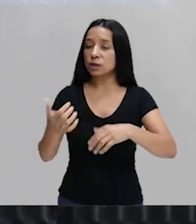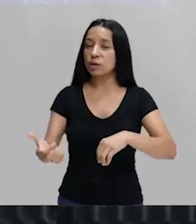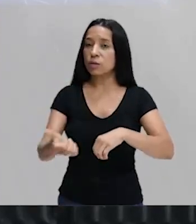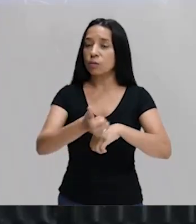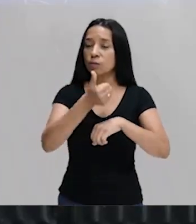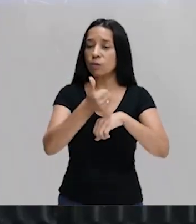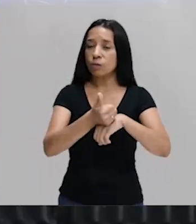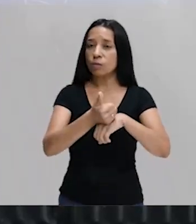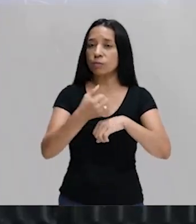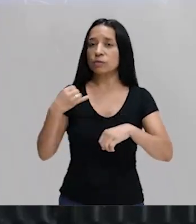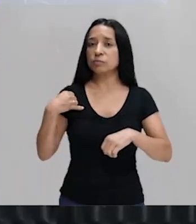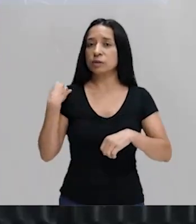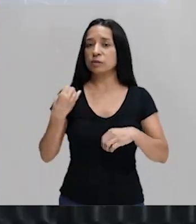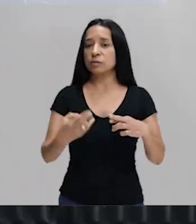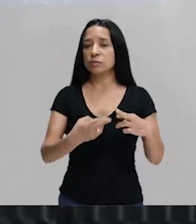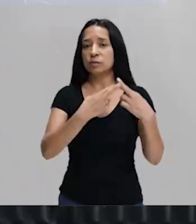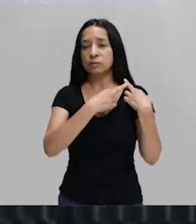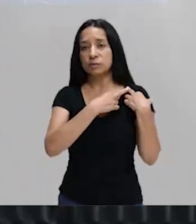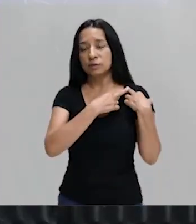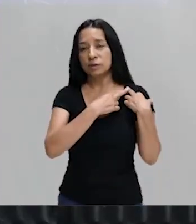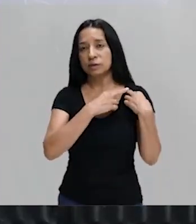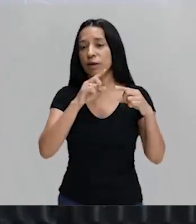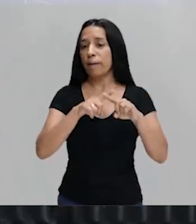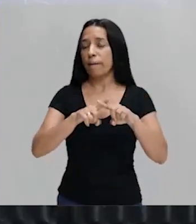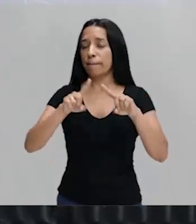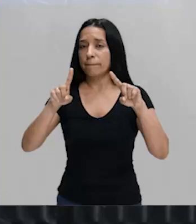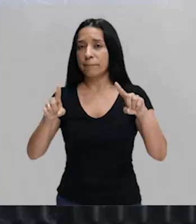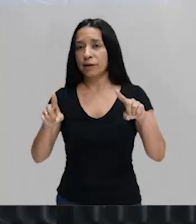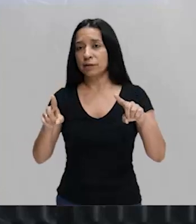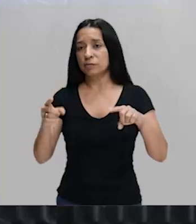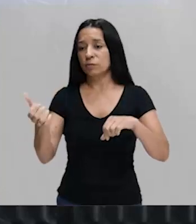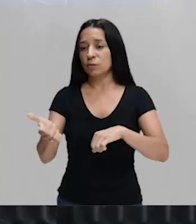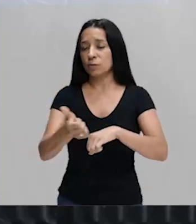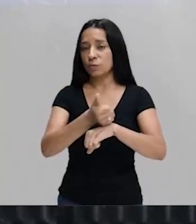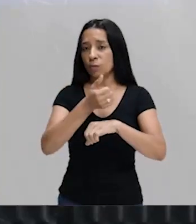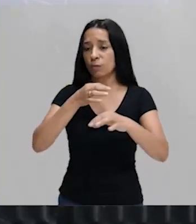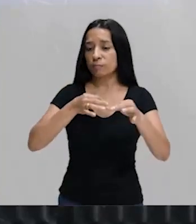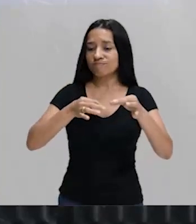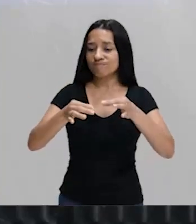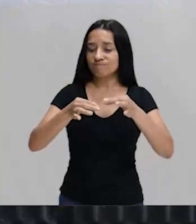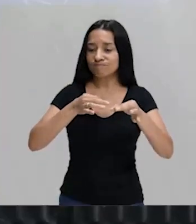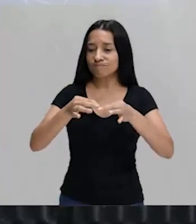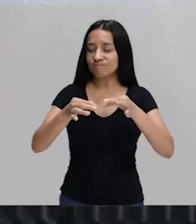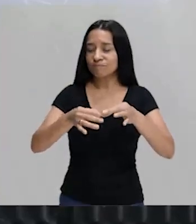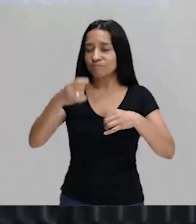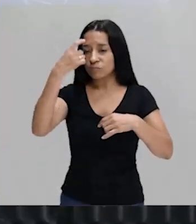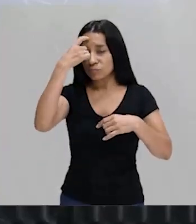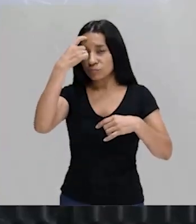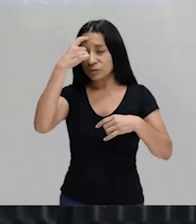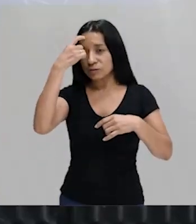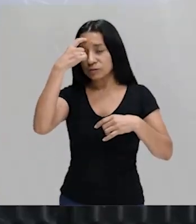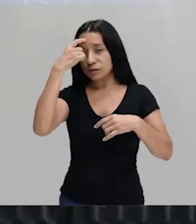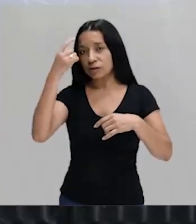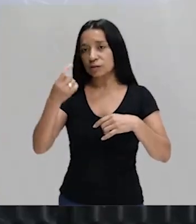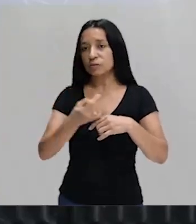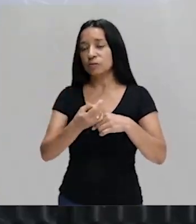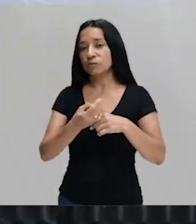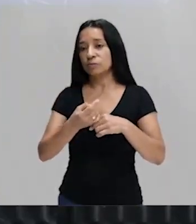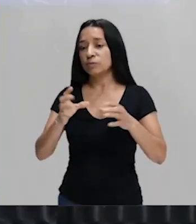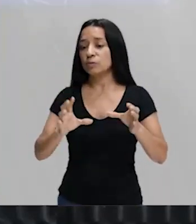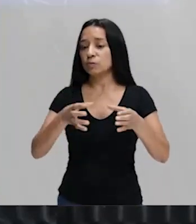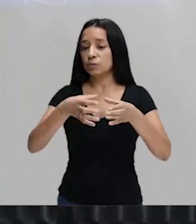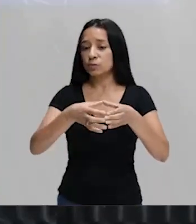da maioridade. Mas ele foi um golpe articulado, fabricado, pensado pelos